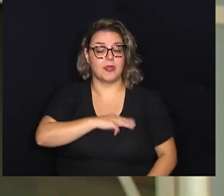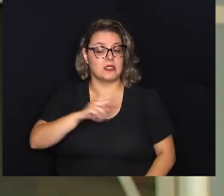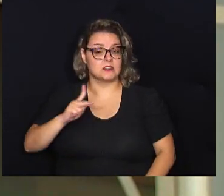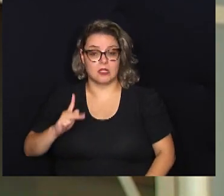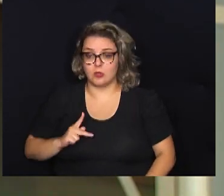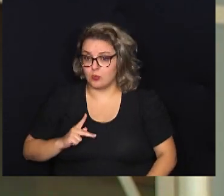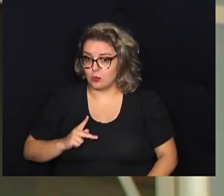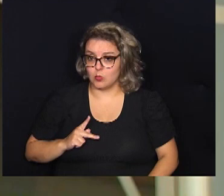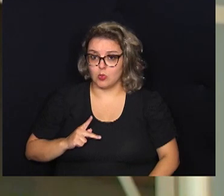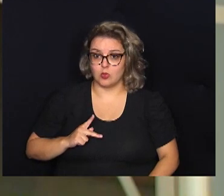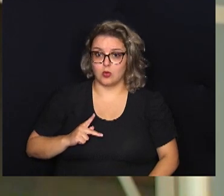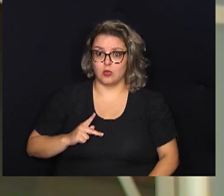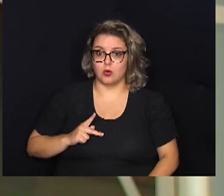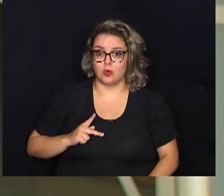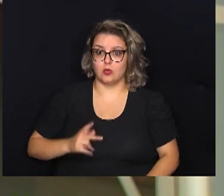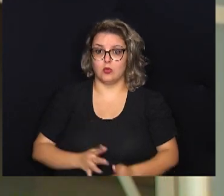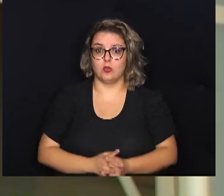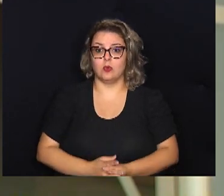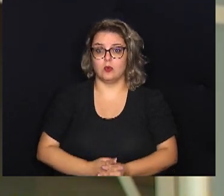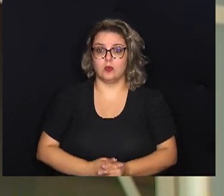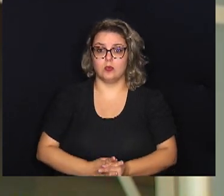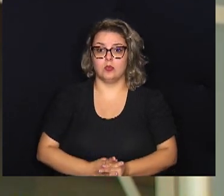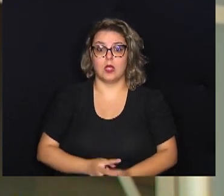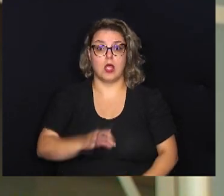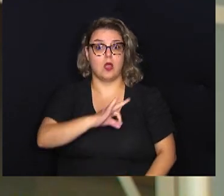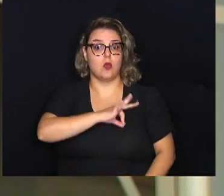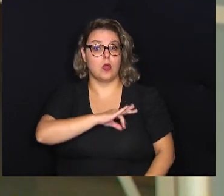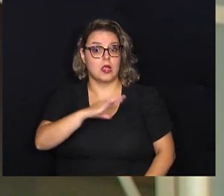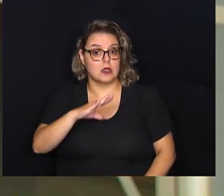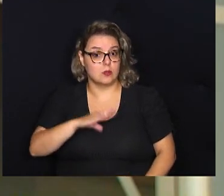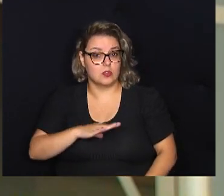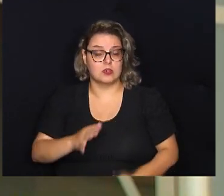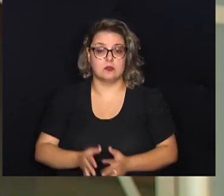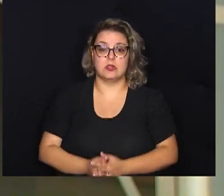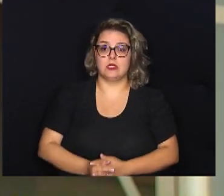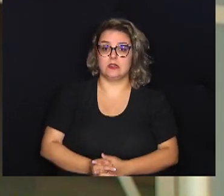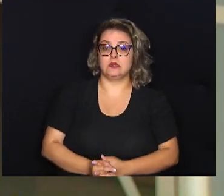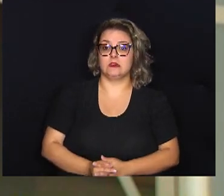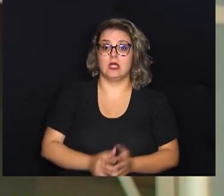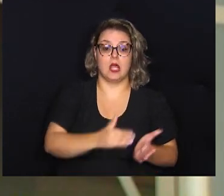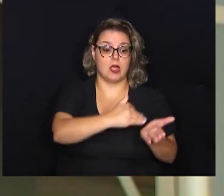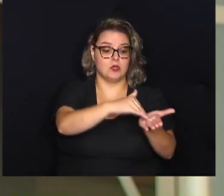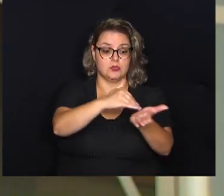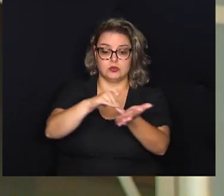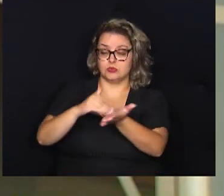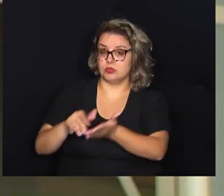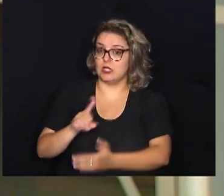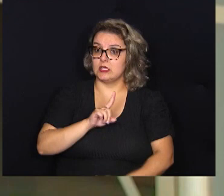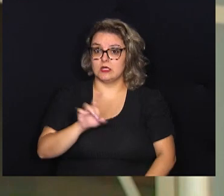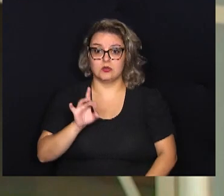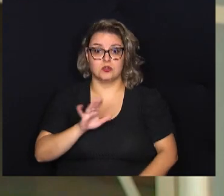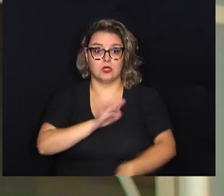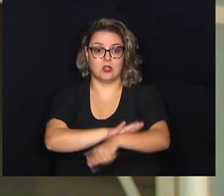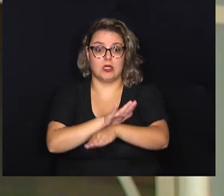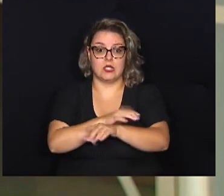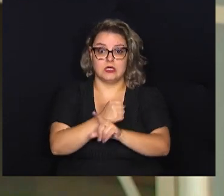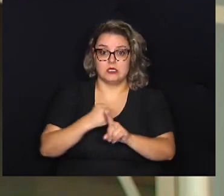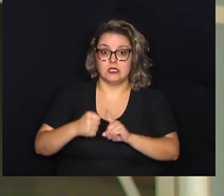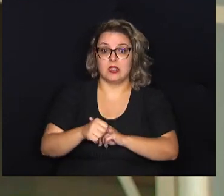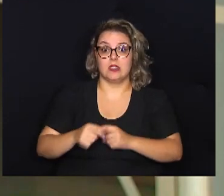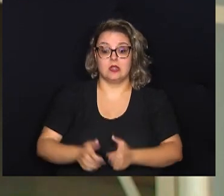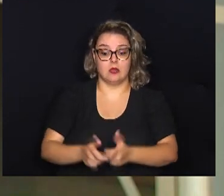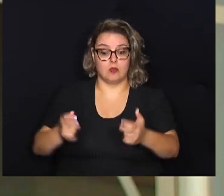Público, a Guarda Municipal, as secretarias, não só assistência, existe uma grande